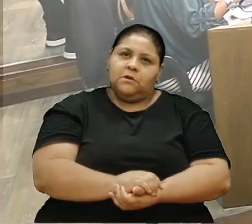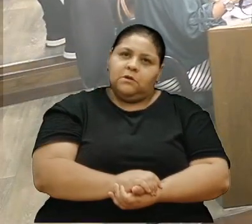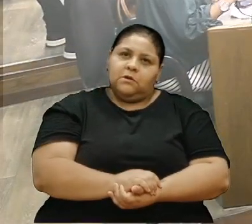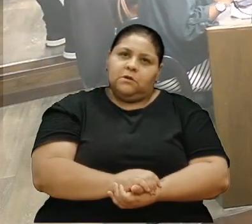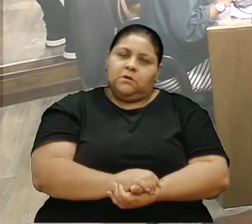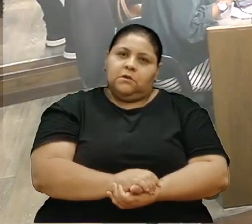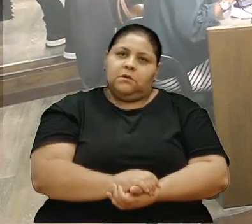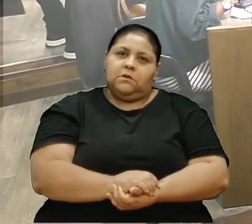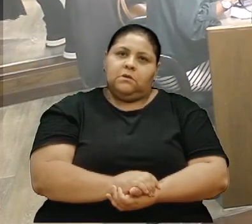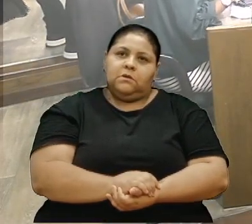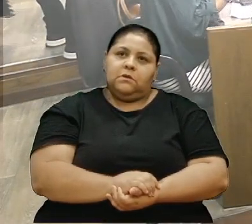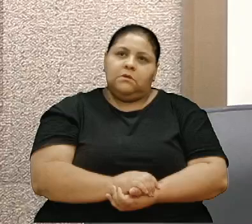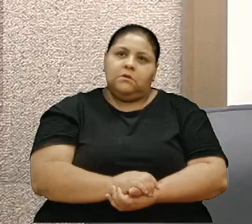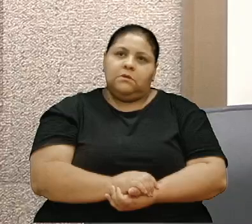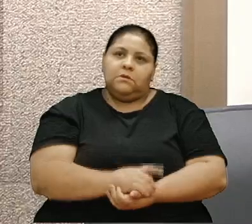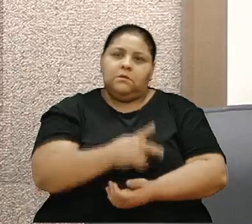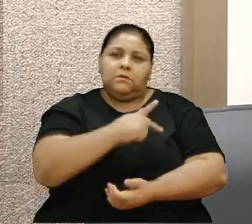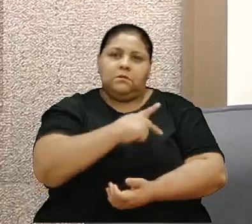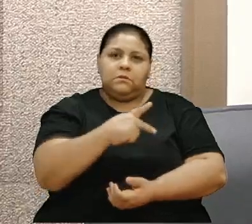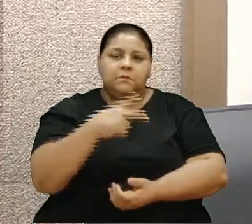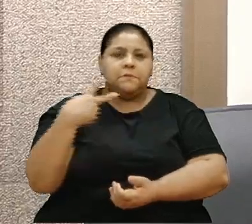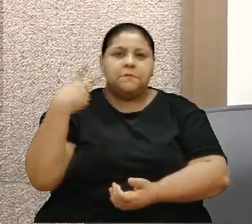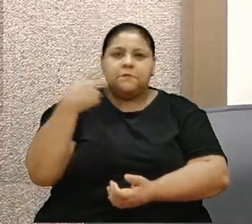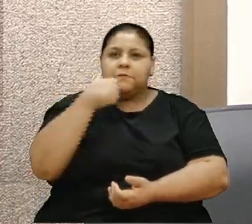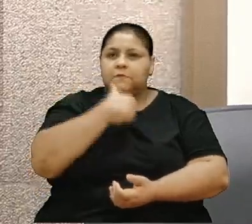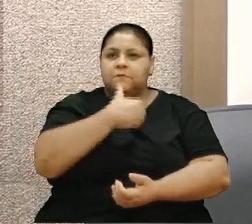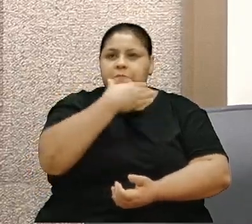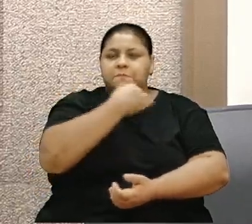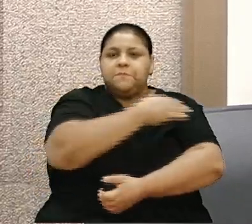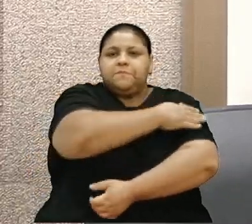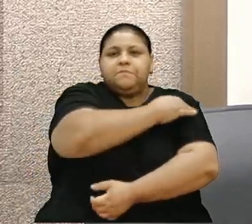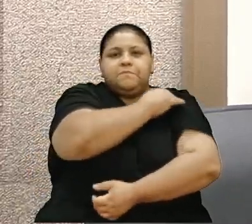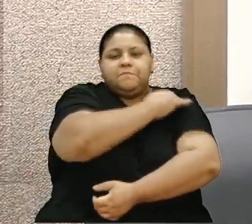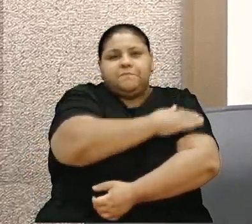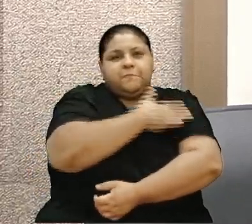Senhora presidenta, senhores e senhores vereadores... Para declarar voto.